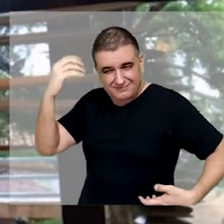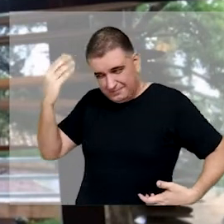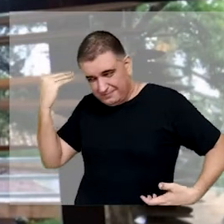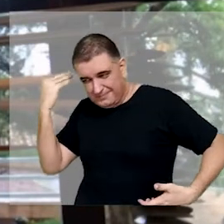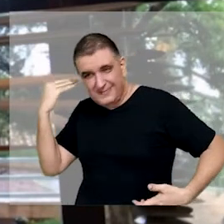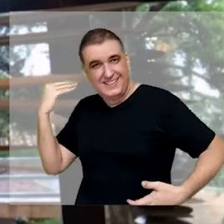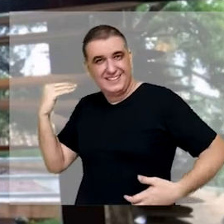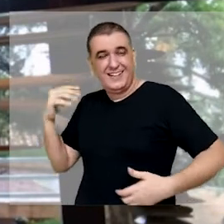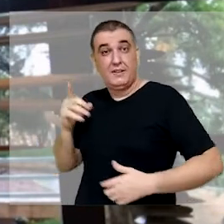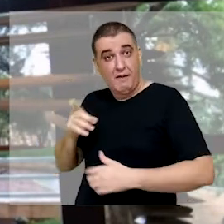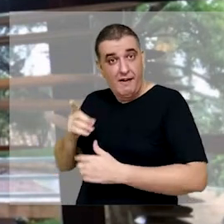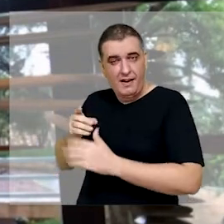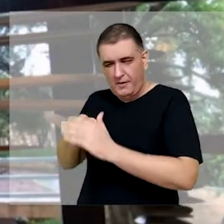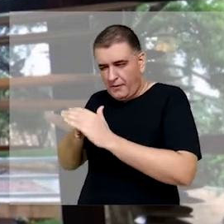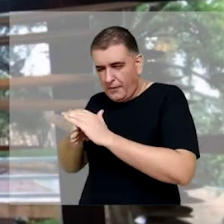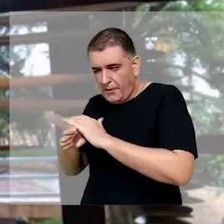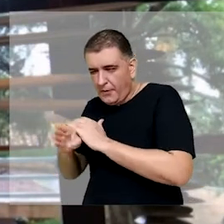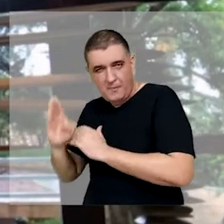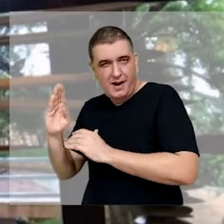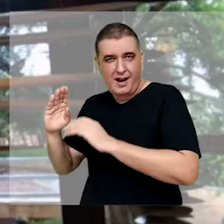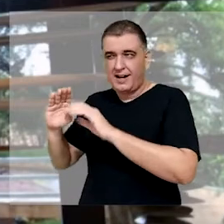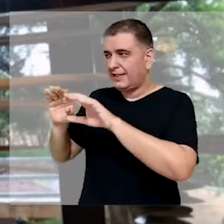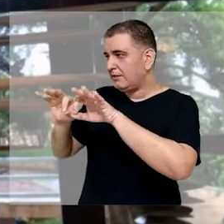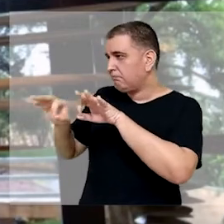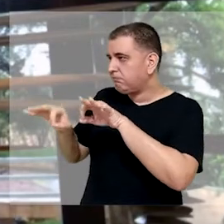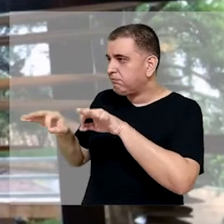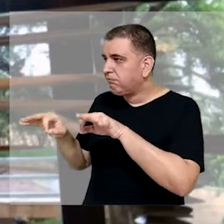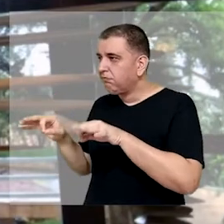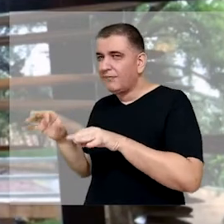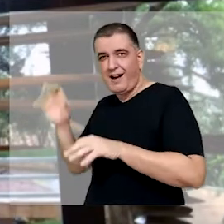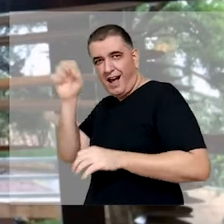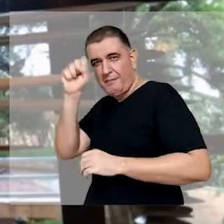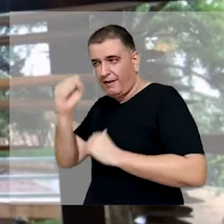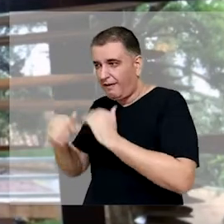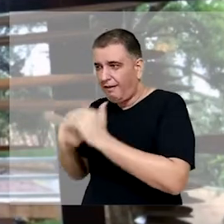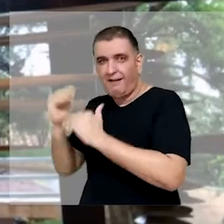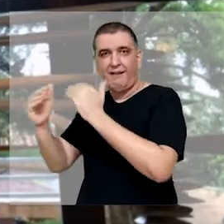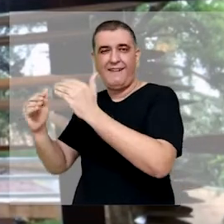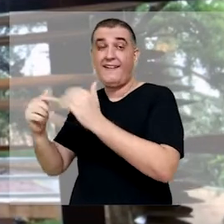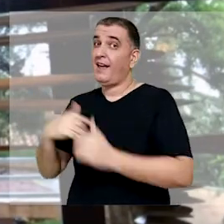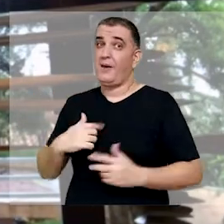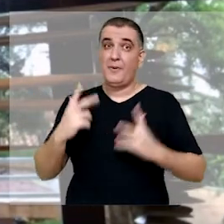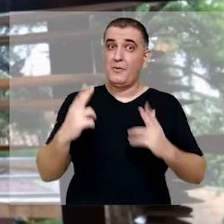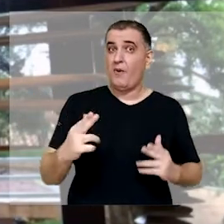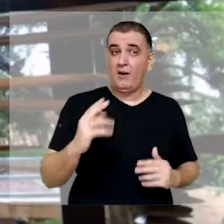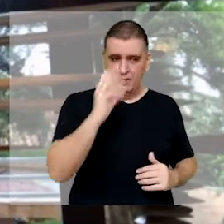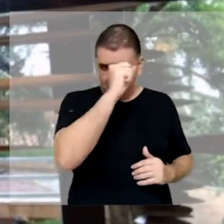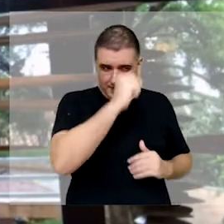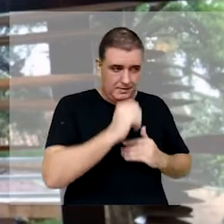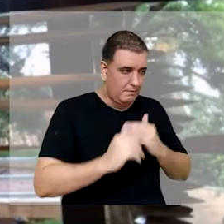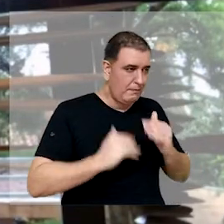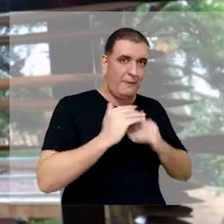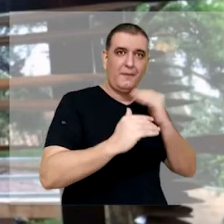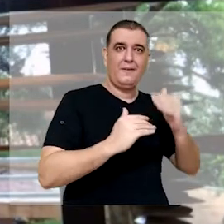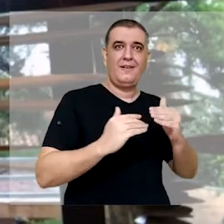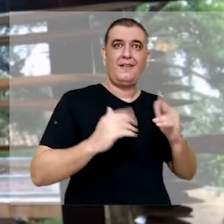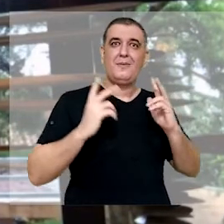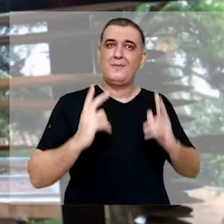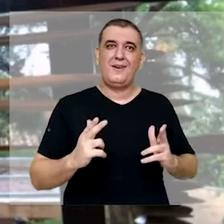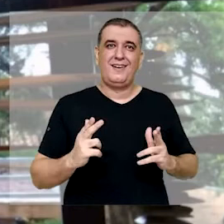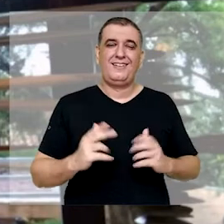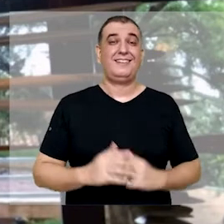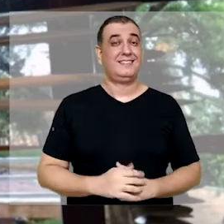entrando numa caverna e delimitando o meu espaço. Mais tarde eu fiz uns